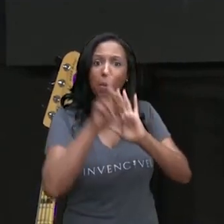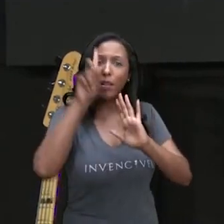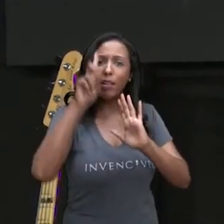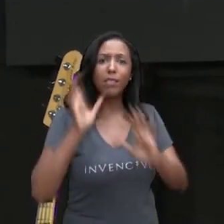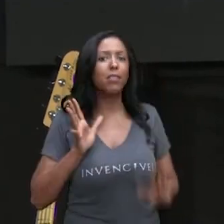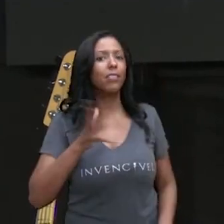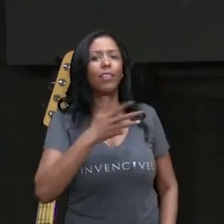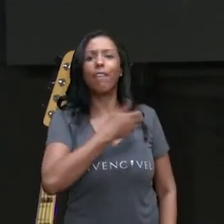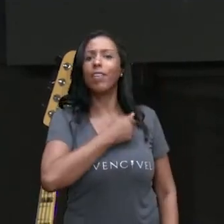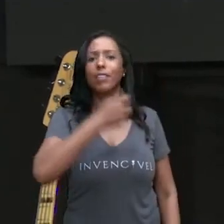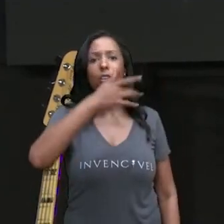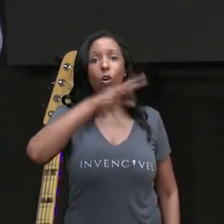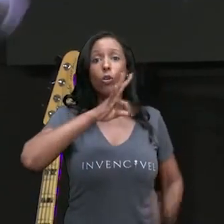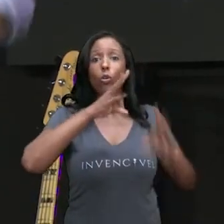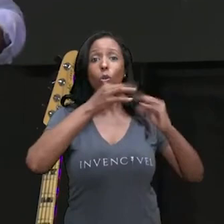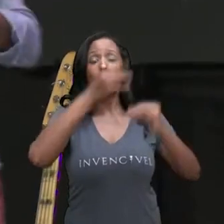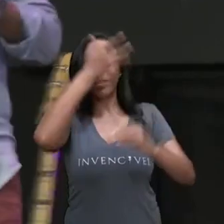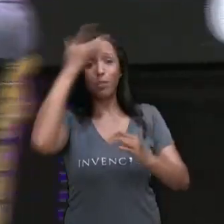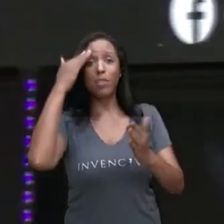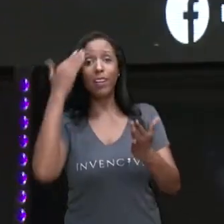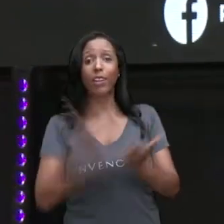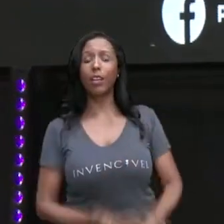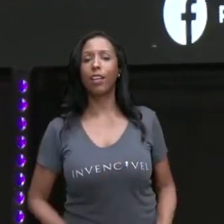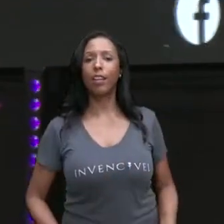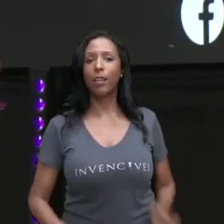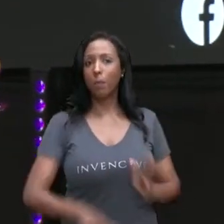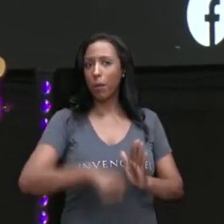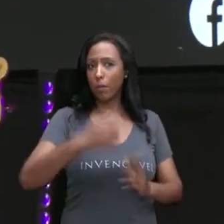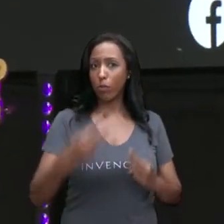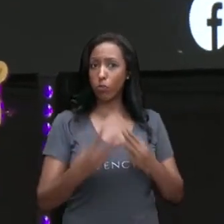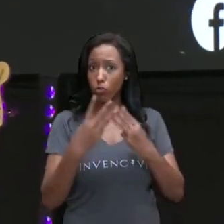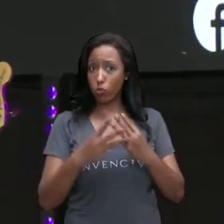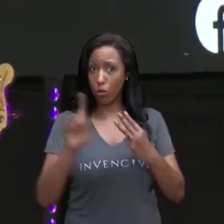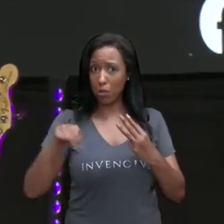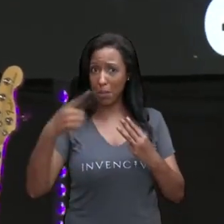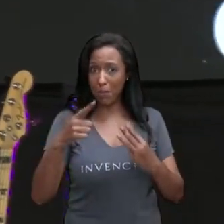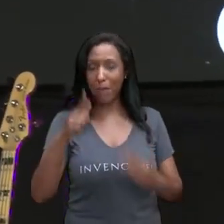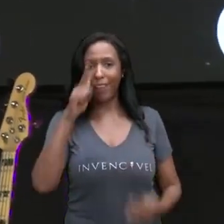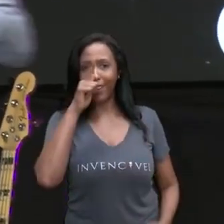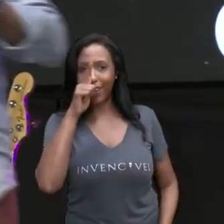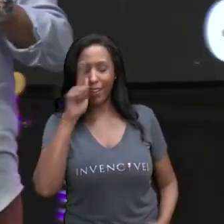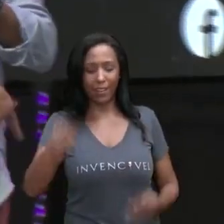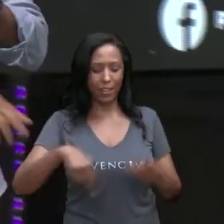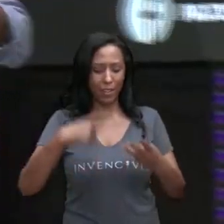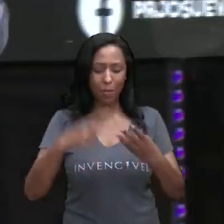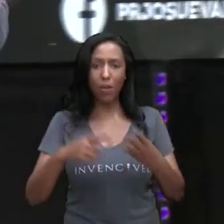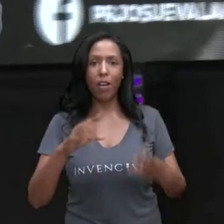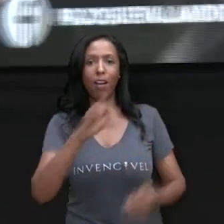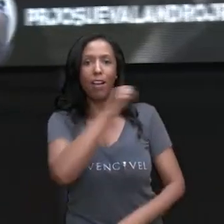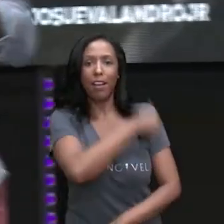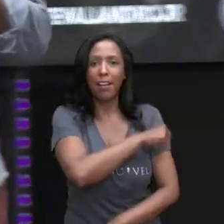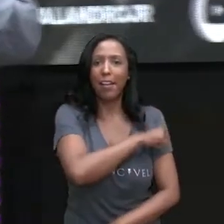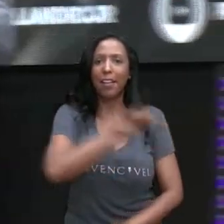do judeu, depois do grego. Se fosse hoje, falar assim: primeiro do judeu, depois do grego, depois do paraíba, depois do baiano, depois do carioca,